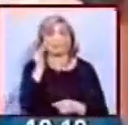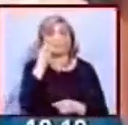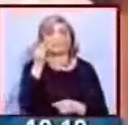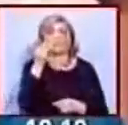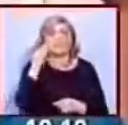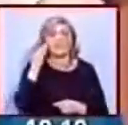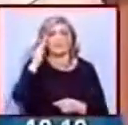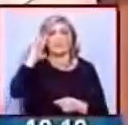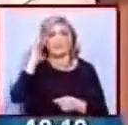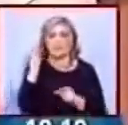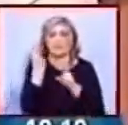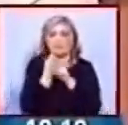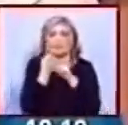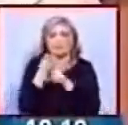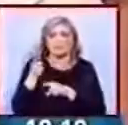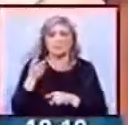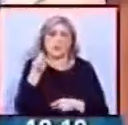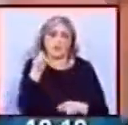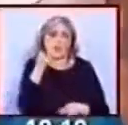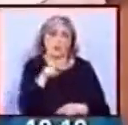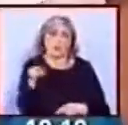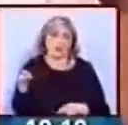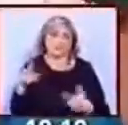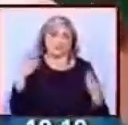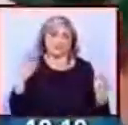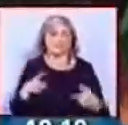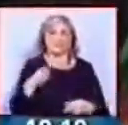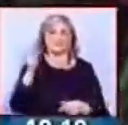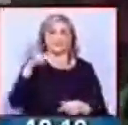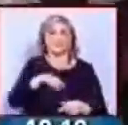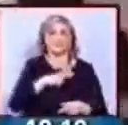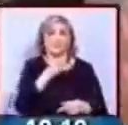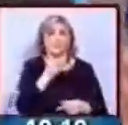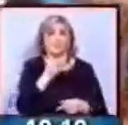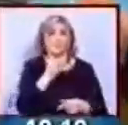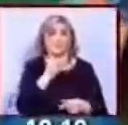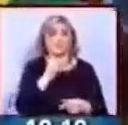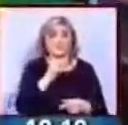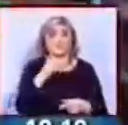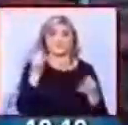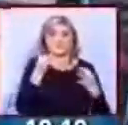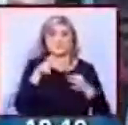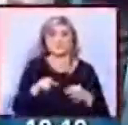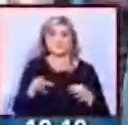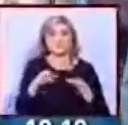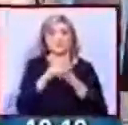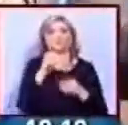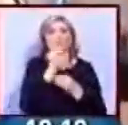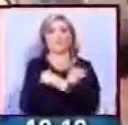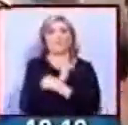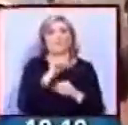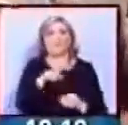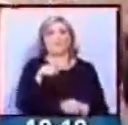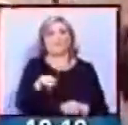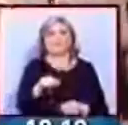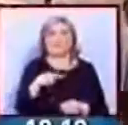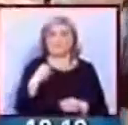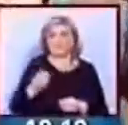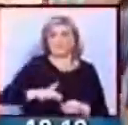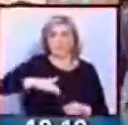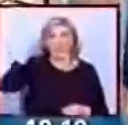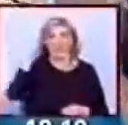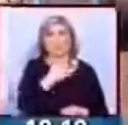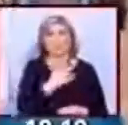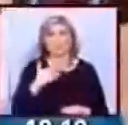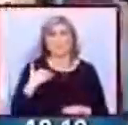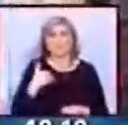pequenas noções. E vai ser bom para eles. Olha, temos aqui o GS, que é mascote deste projeto Geração Saudável. Neste momento, aqui